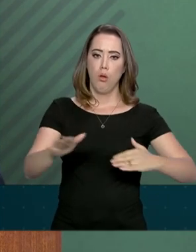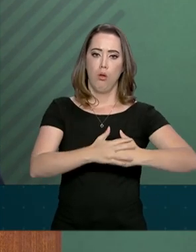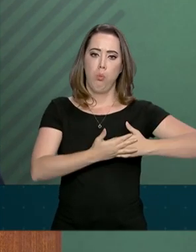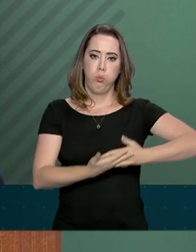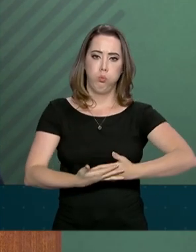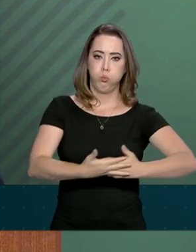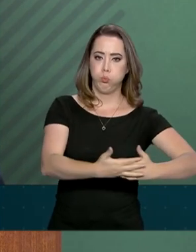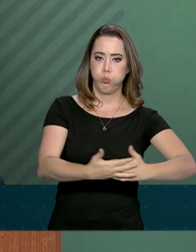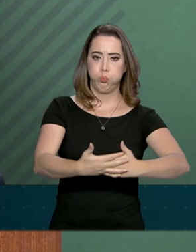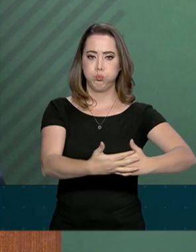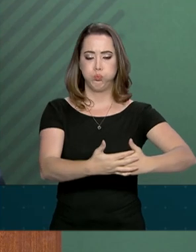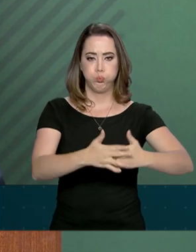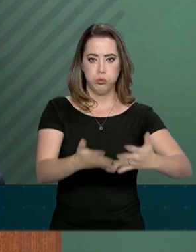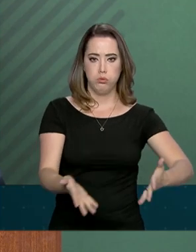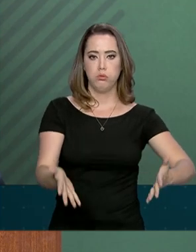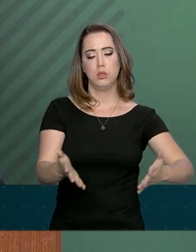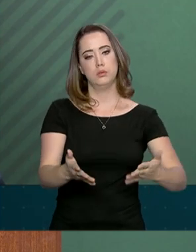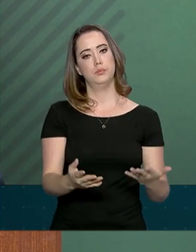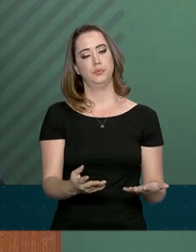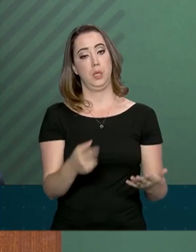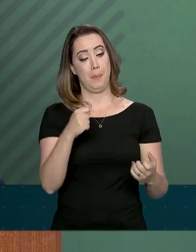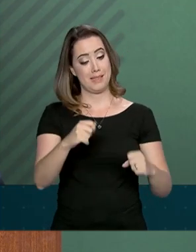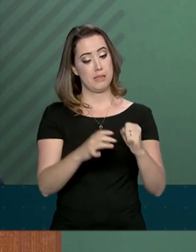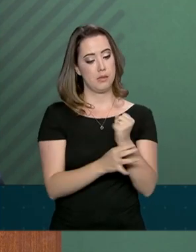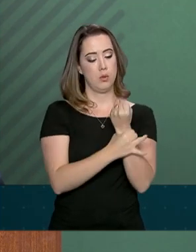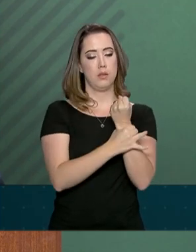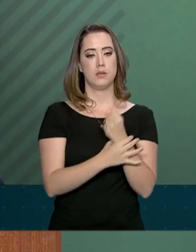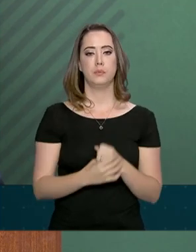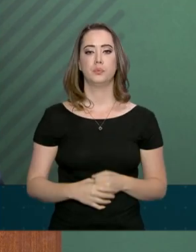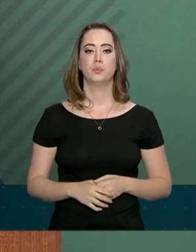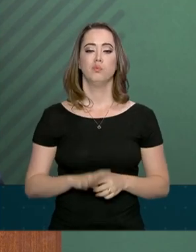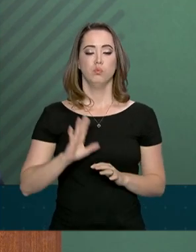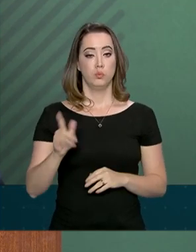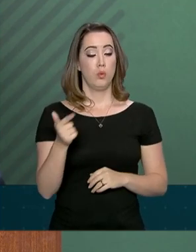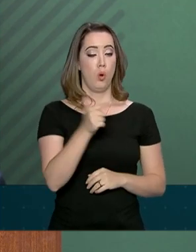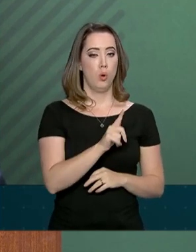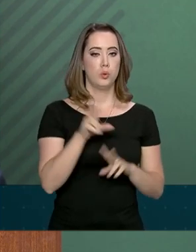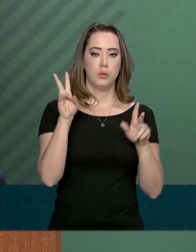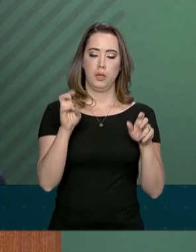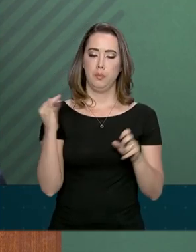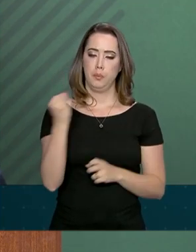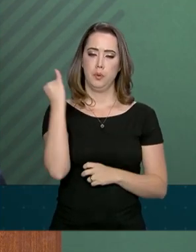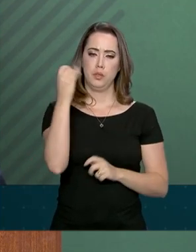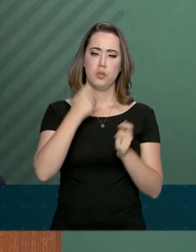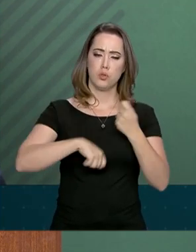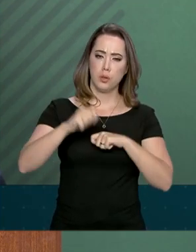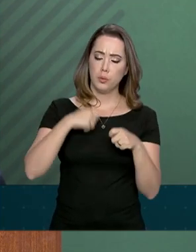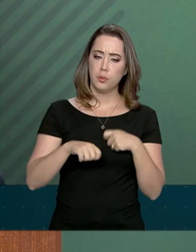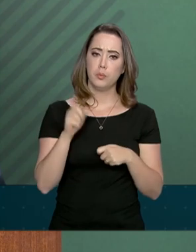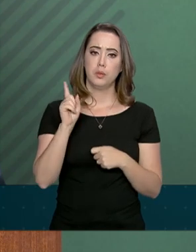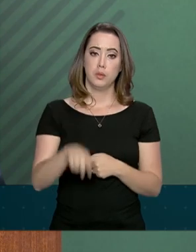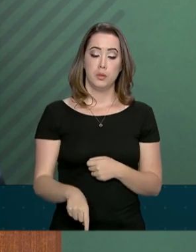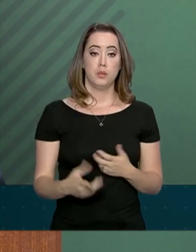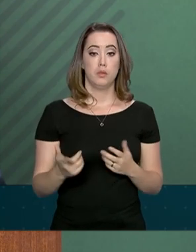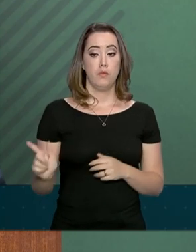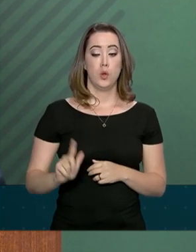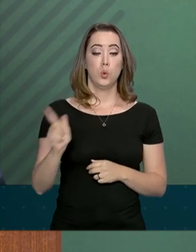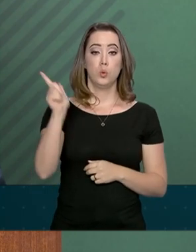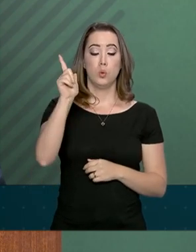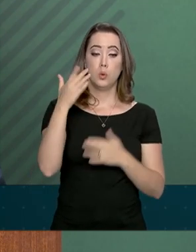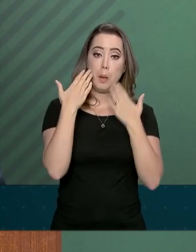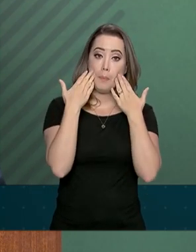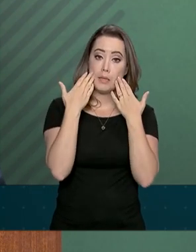outro assunto na área econômica alvissareiro foi o único apresentado